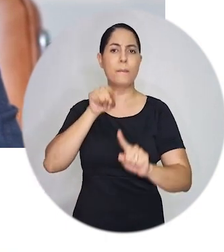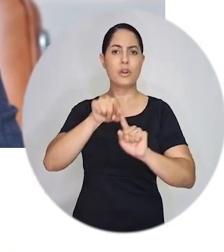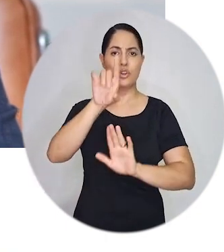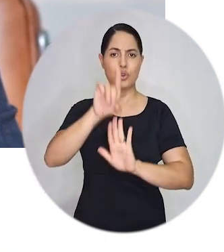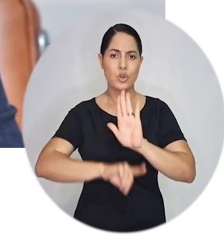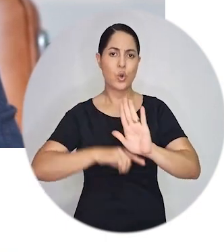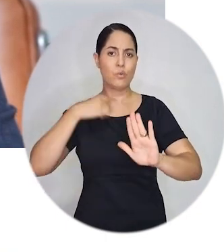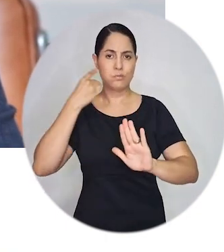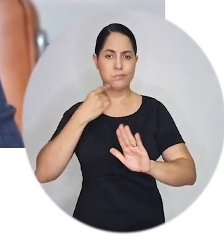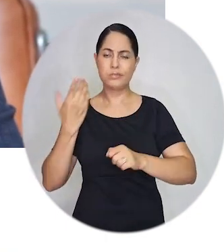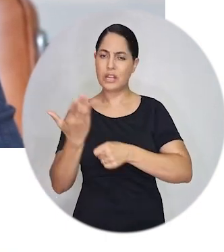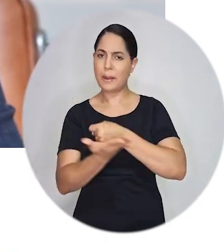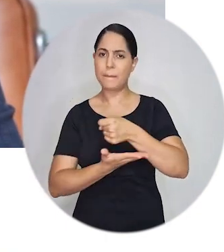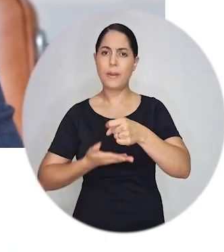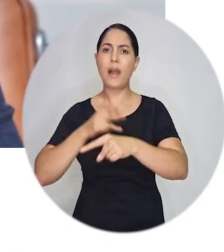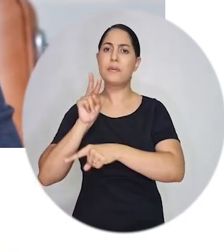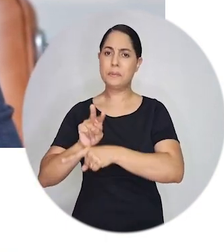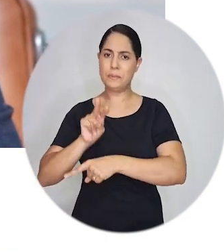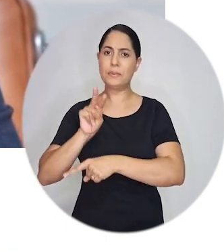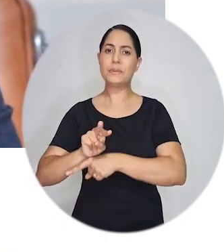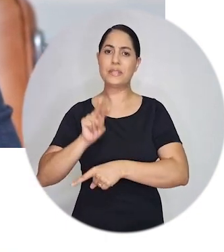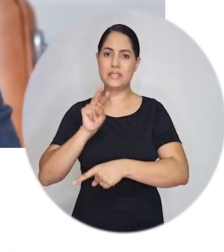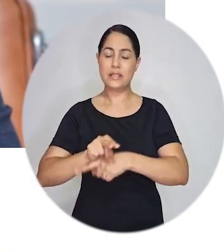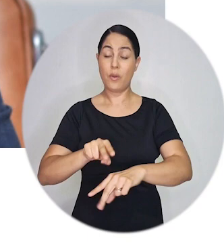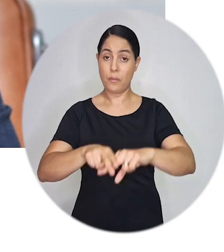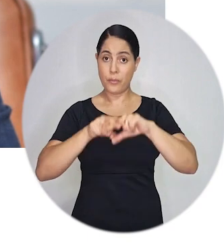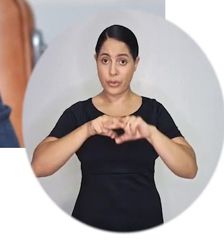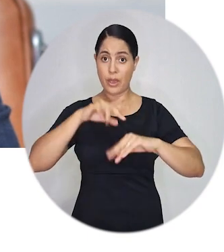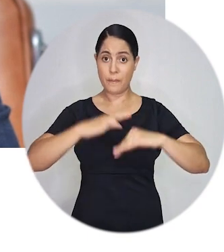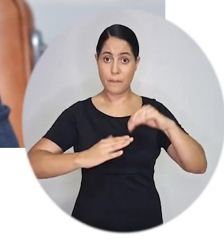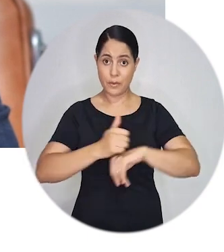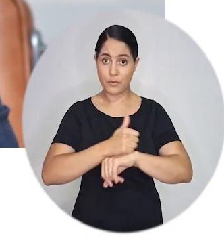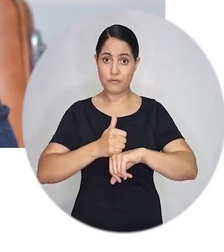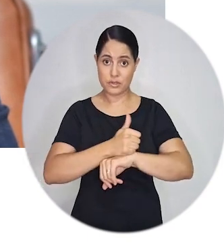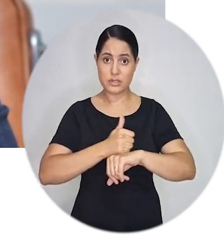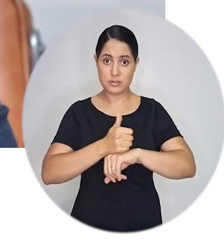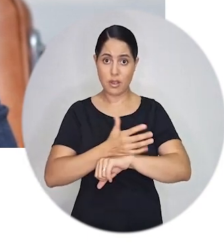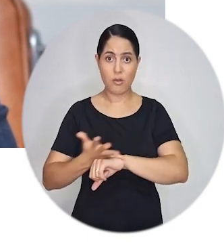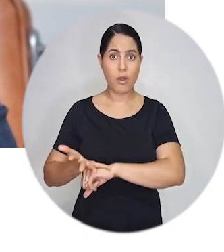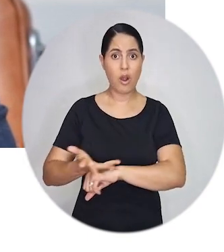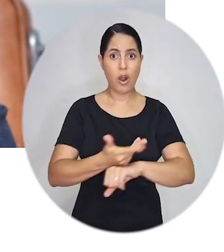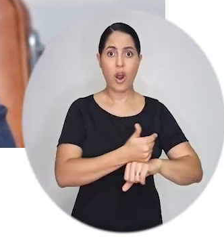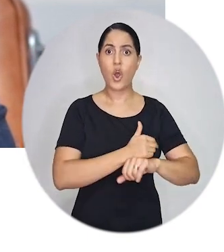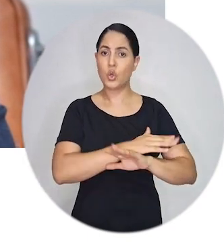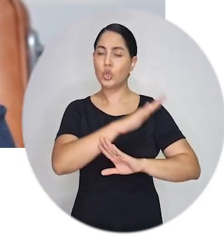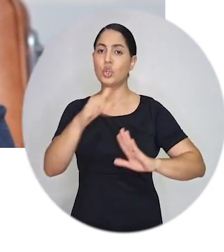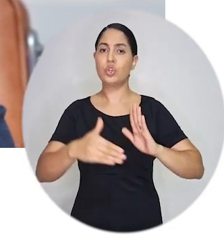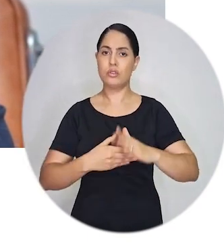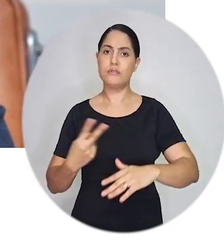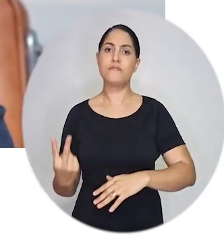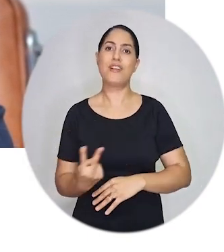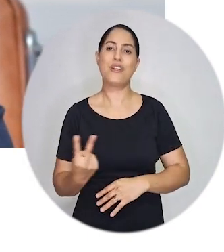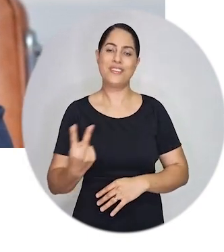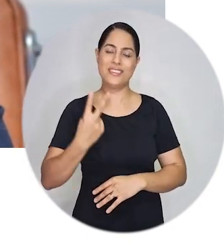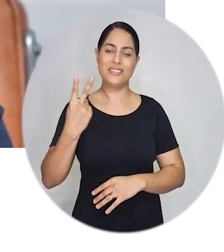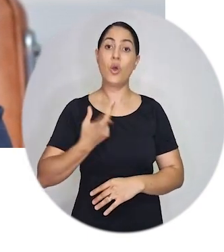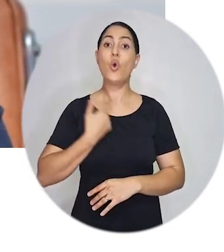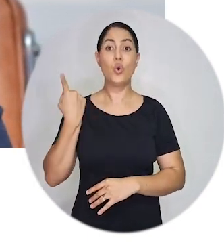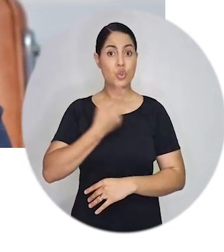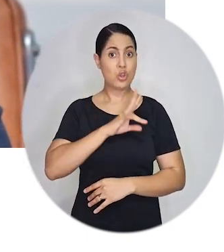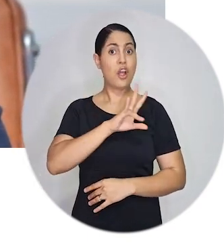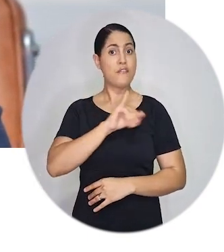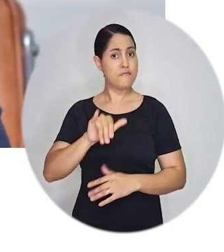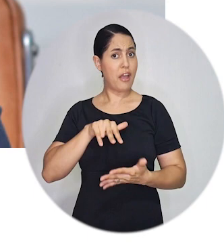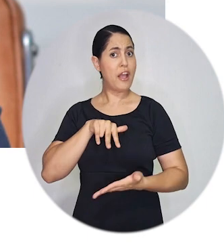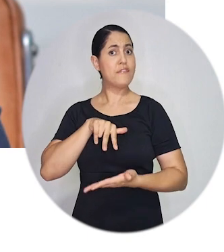da preservação das prerrogativas fundamentais para o exercício pleno e a valorização da profissão. Seguiremos firmes no